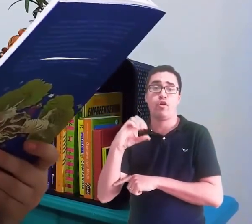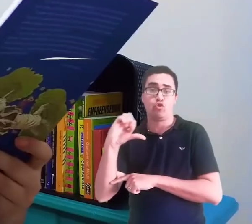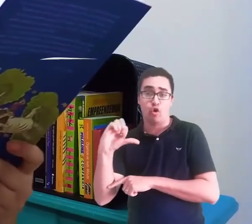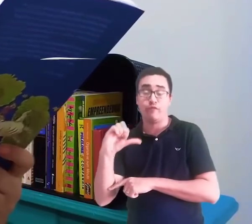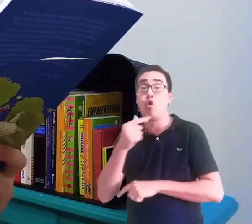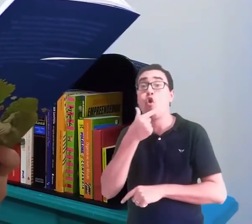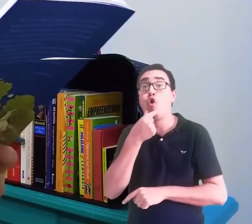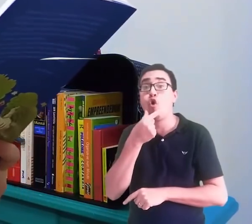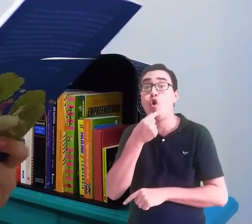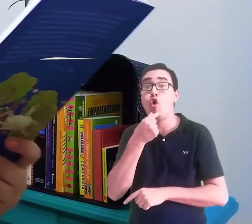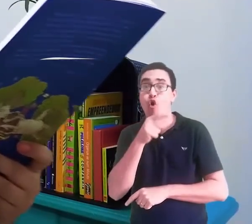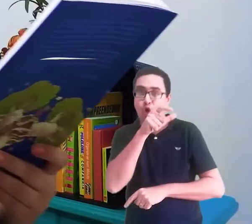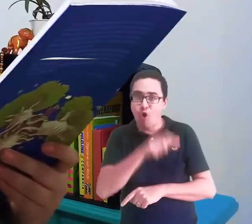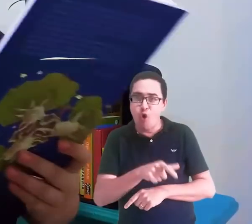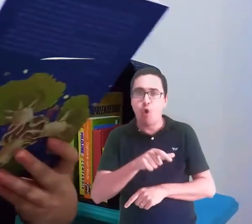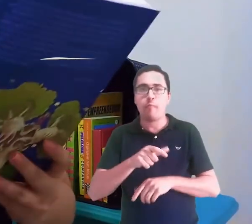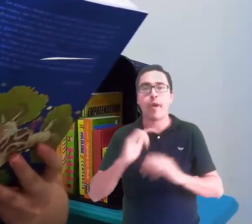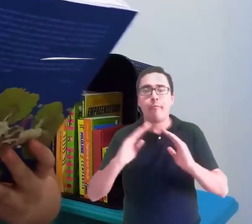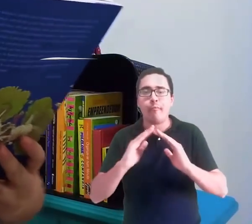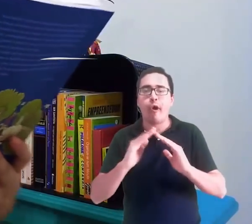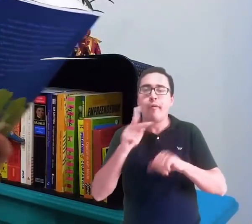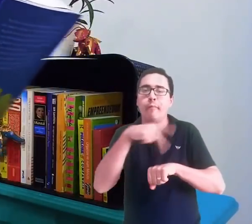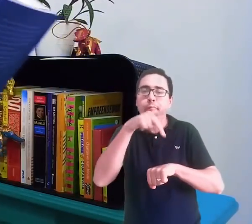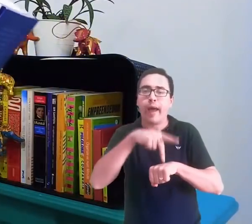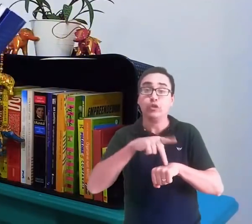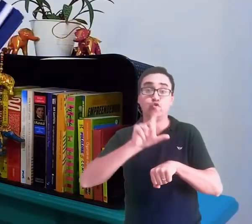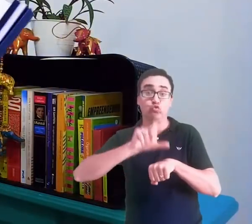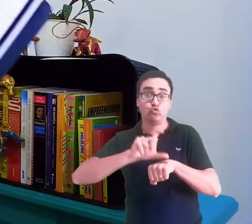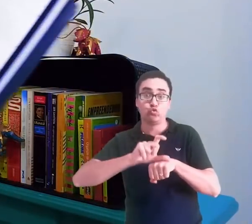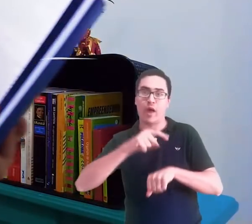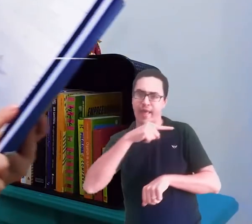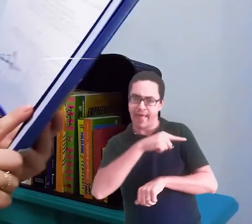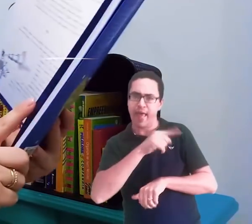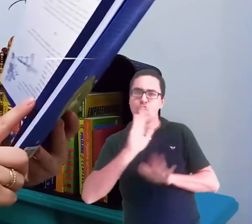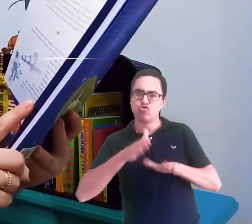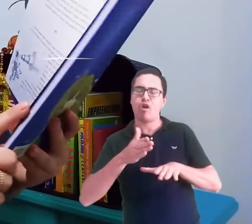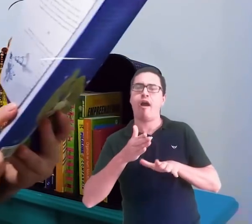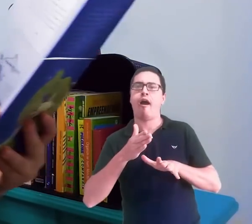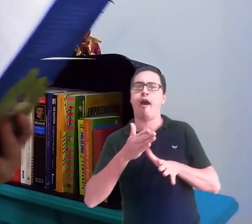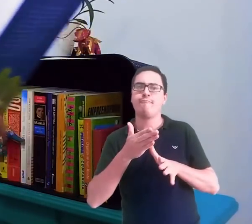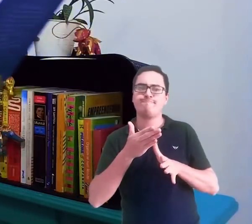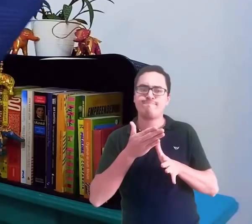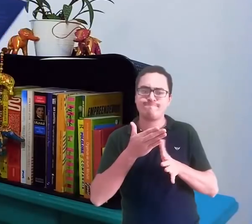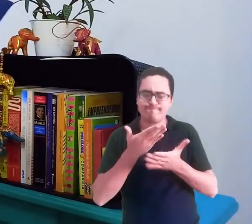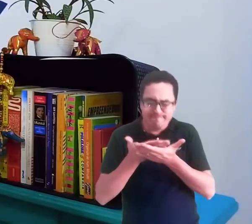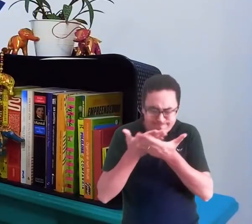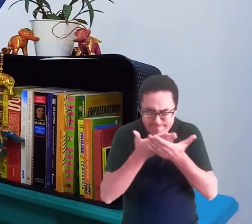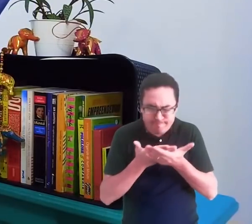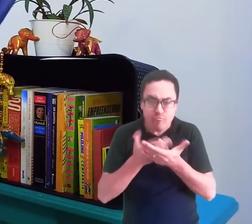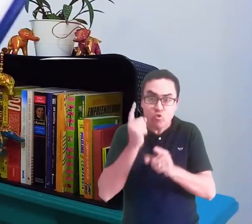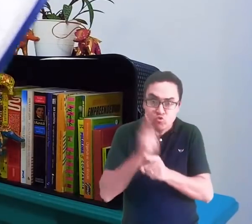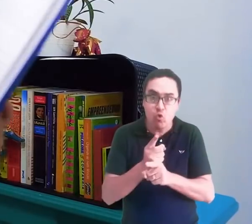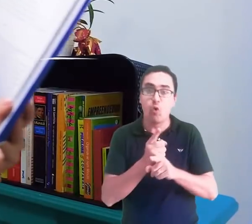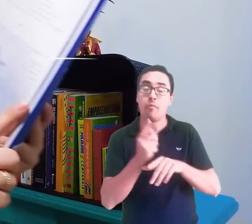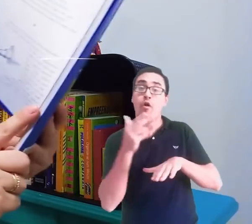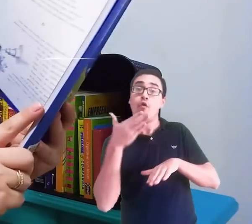1909, por um astrônomo turco. Naquela época, ele fez uma grande demonstração de sua descoberta num congresso